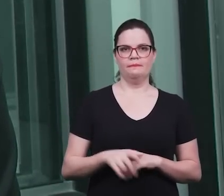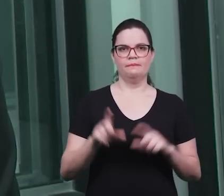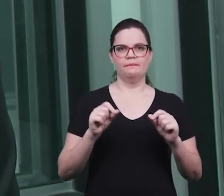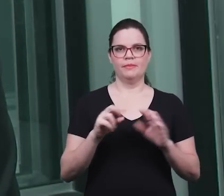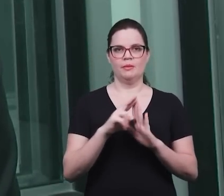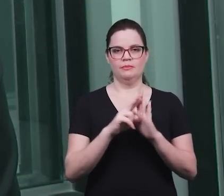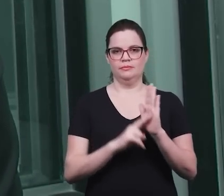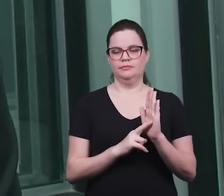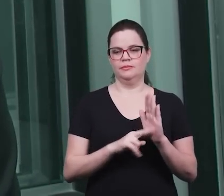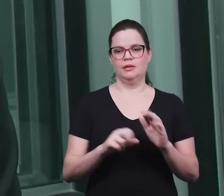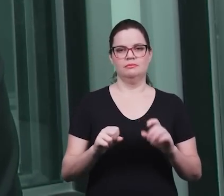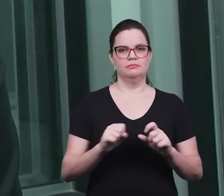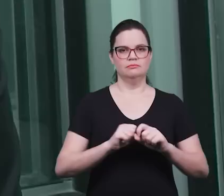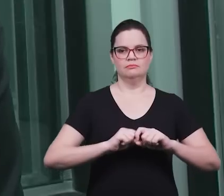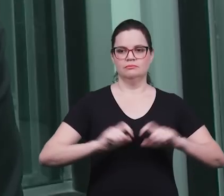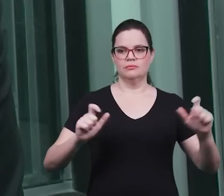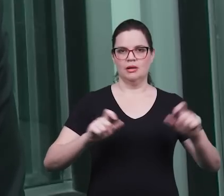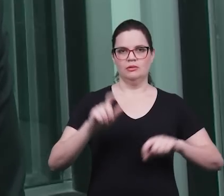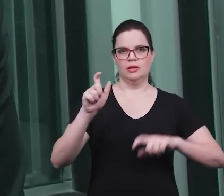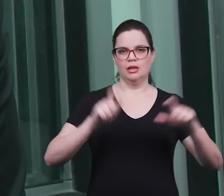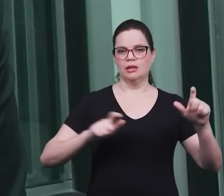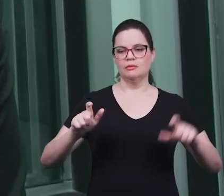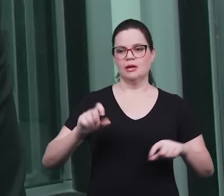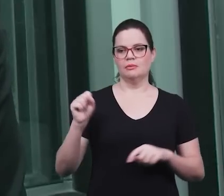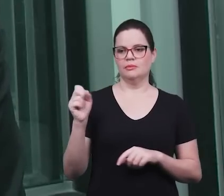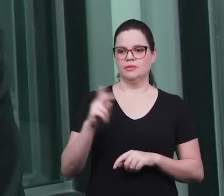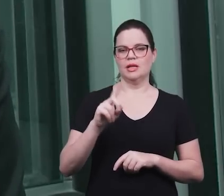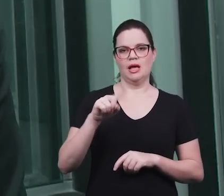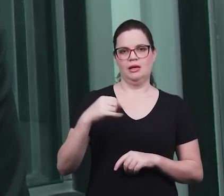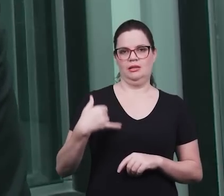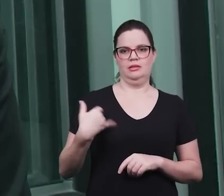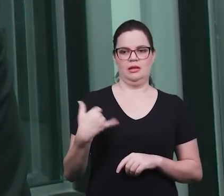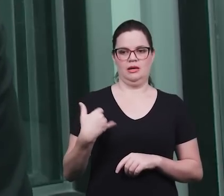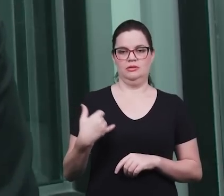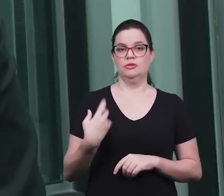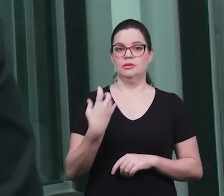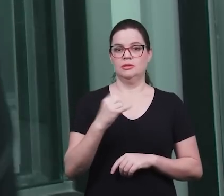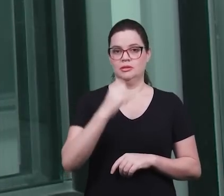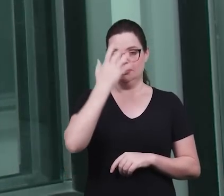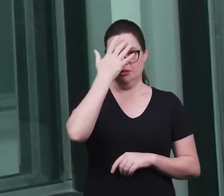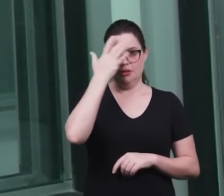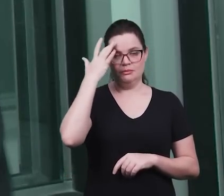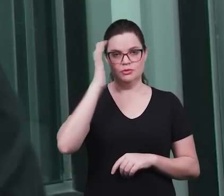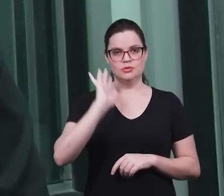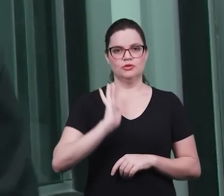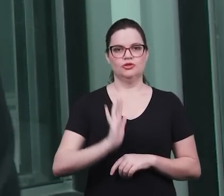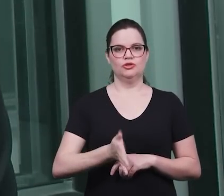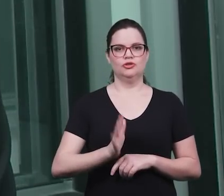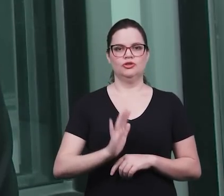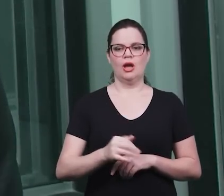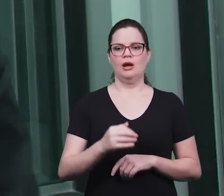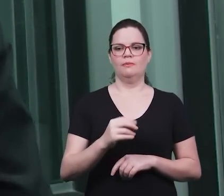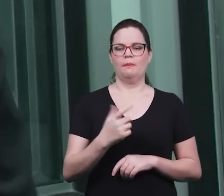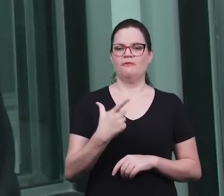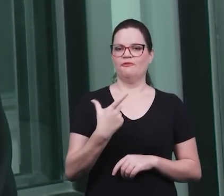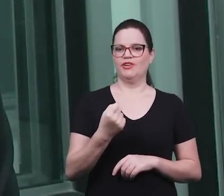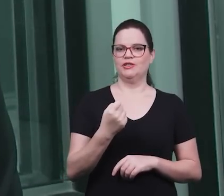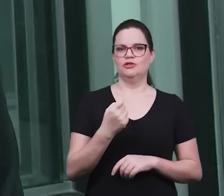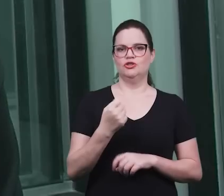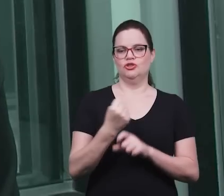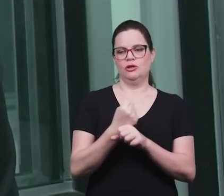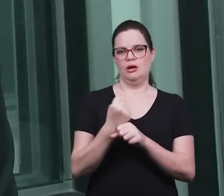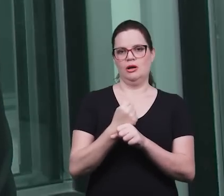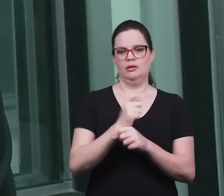regra que a maioria das aposentadorias serão por idade. E aí a pessoa completou os 20 anos de contribuição dela, no caso do